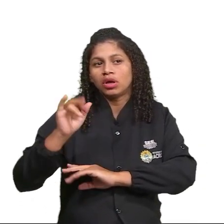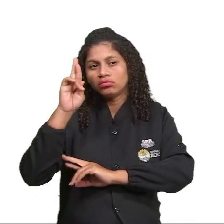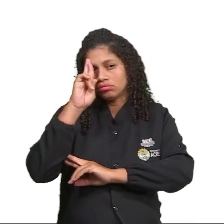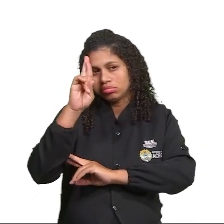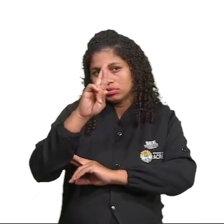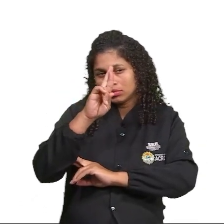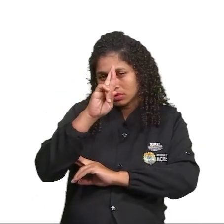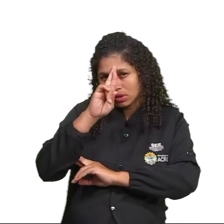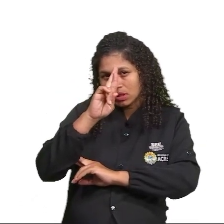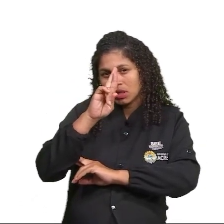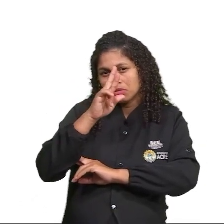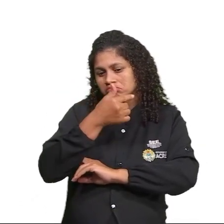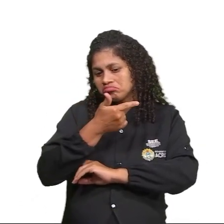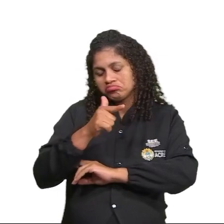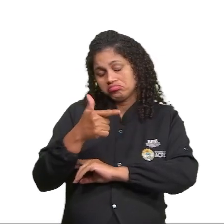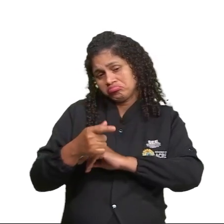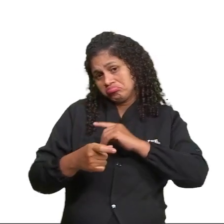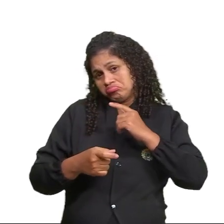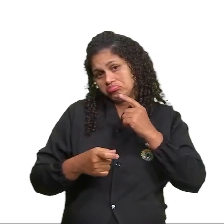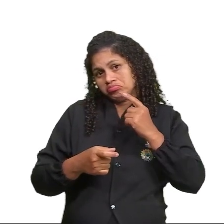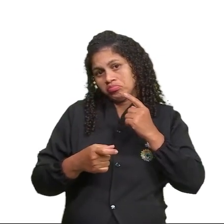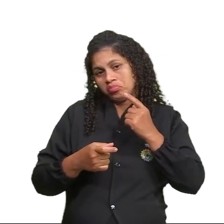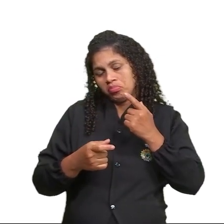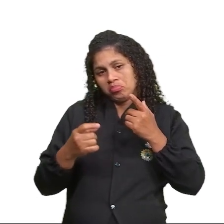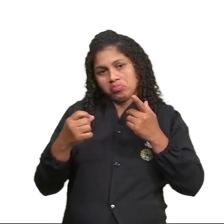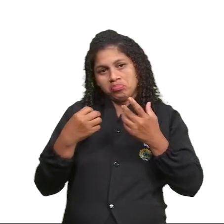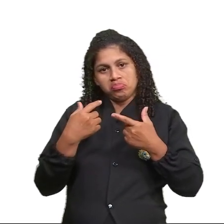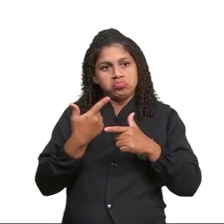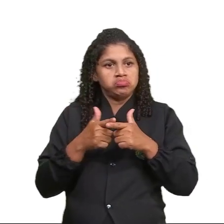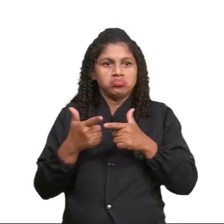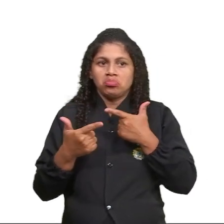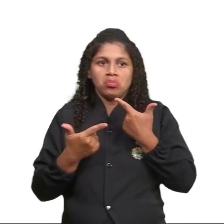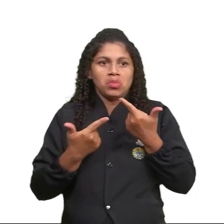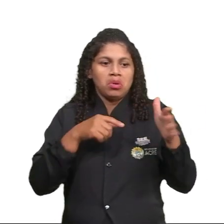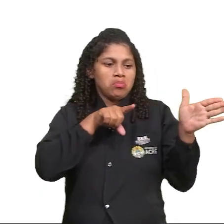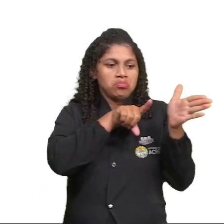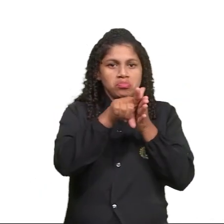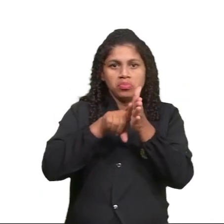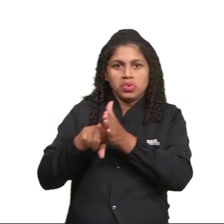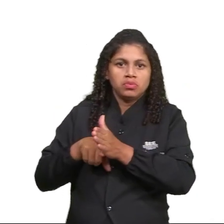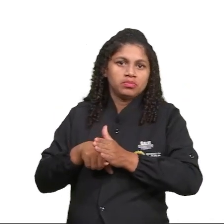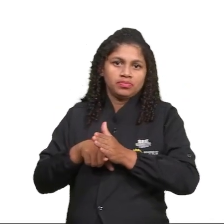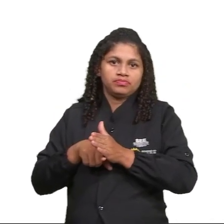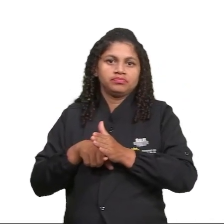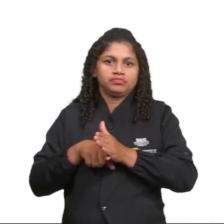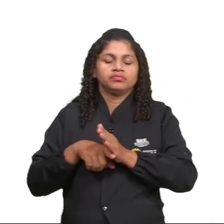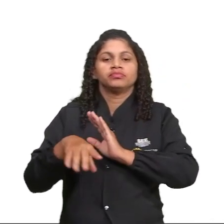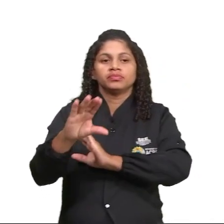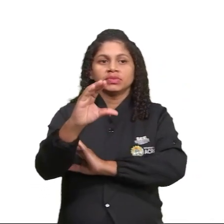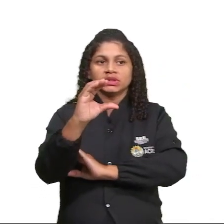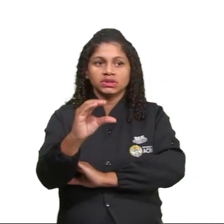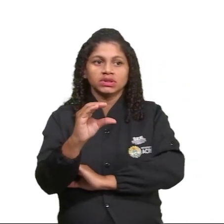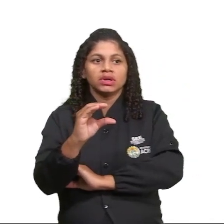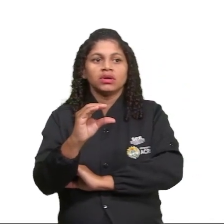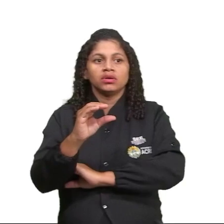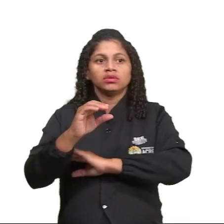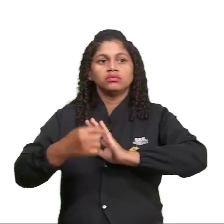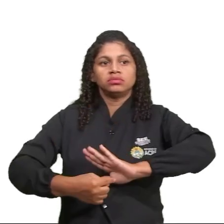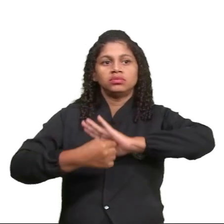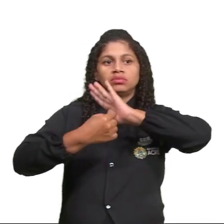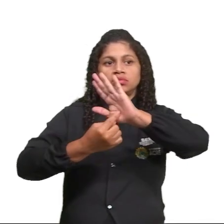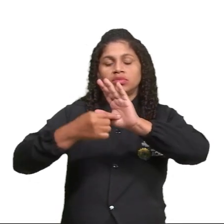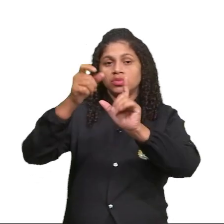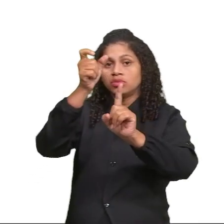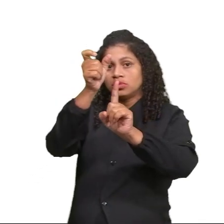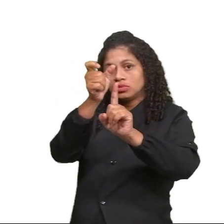preocupação de investigar os motivos que levaram aos eventos que a compõem. Letra C. Revela-se um sujeito que reflete sobre